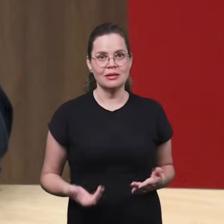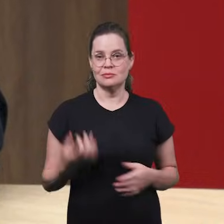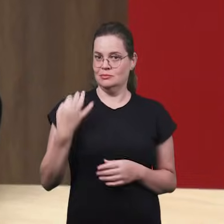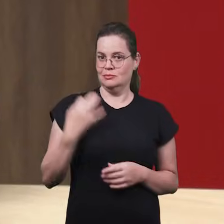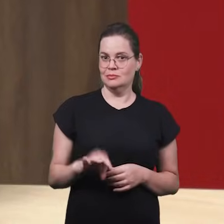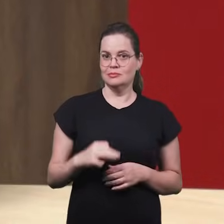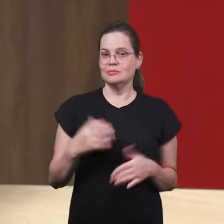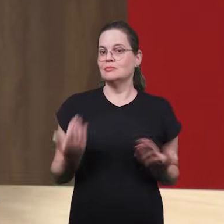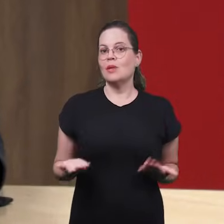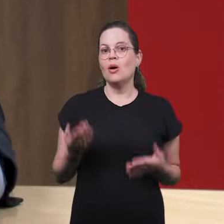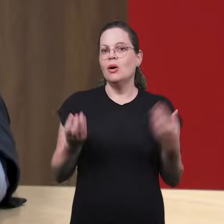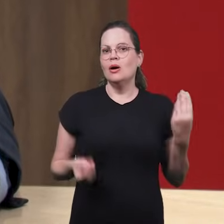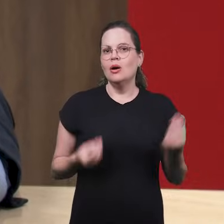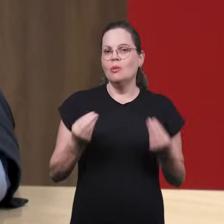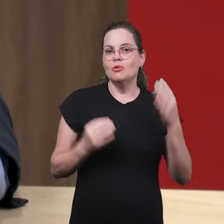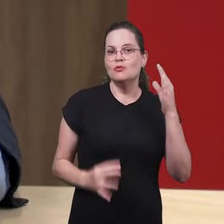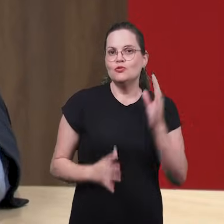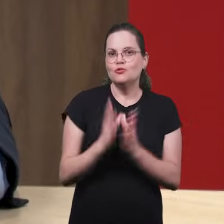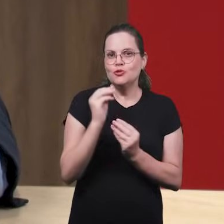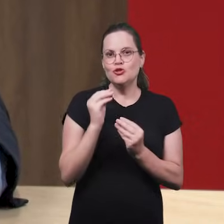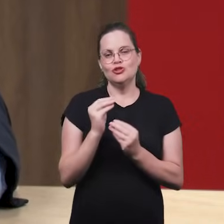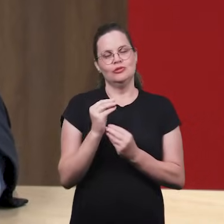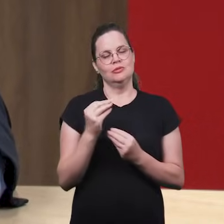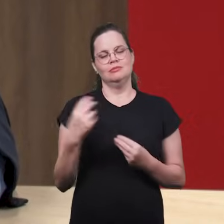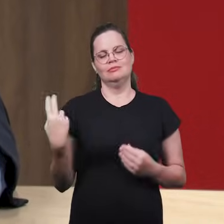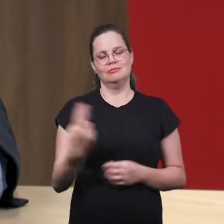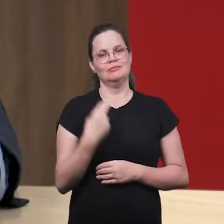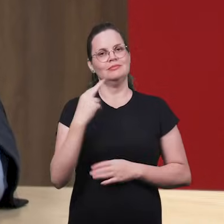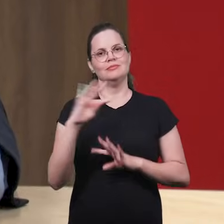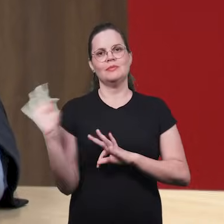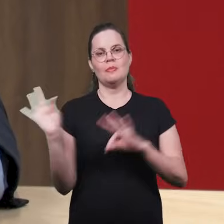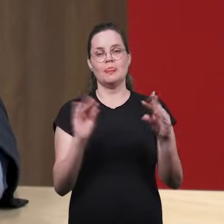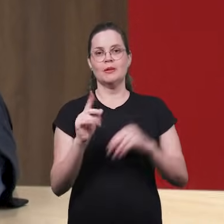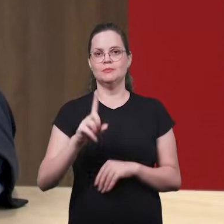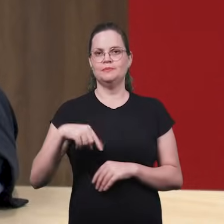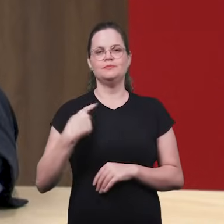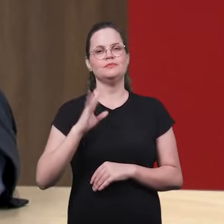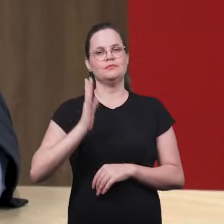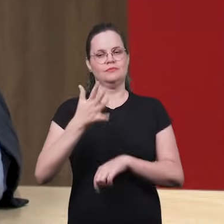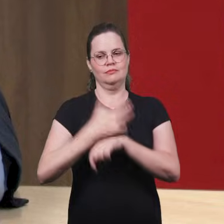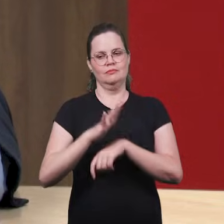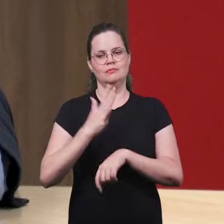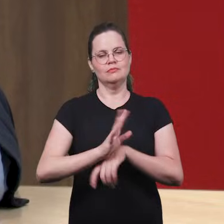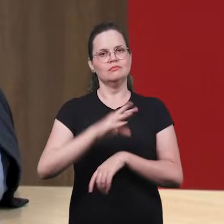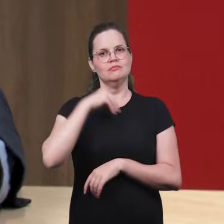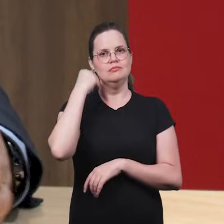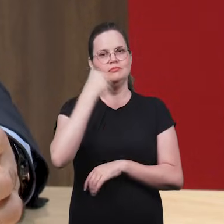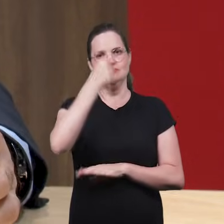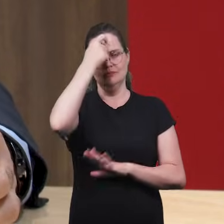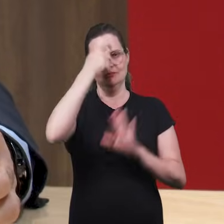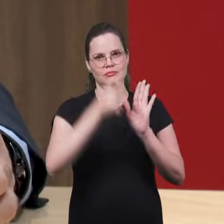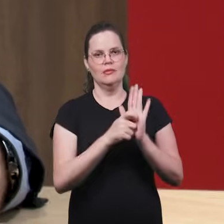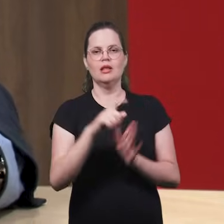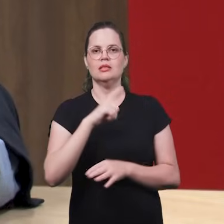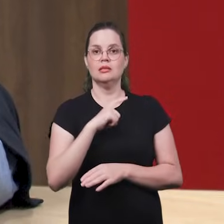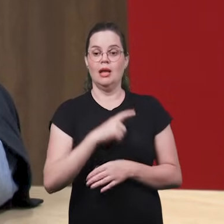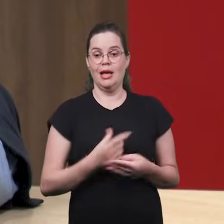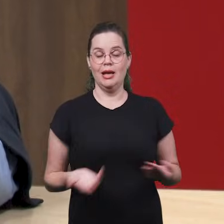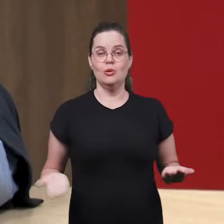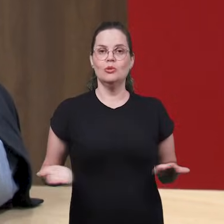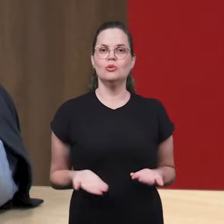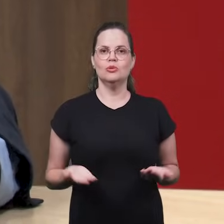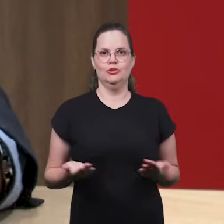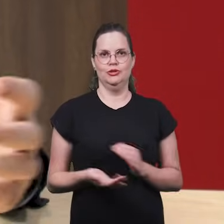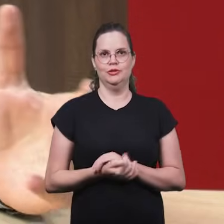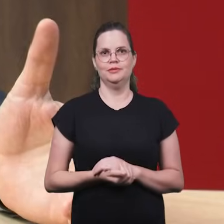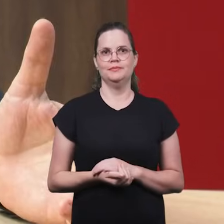tem muito para onde correr. Nós estamos imersos nessa realidade. Correto. É a vida hoje.